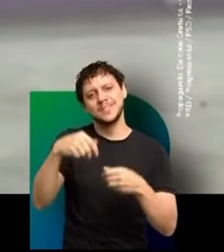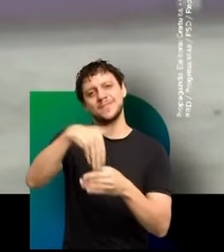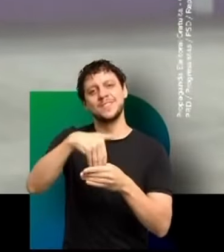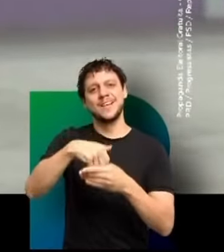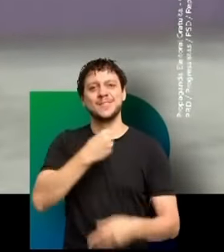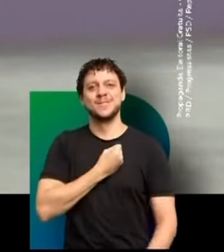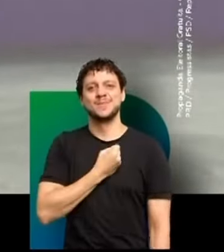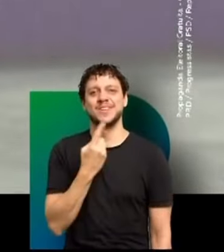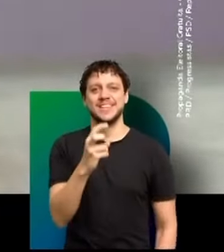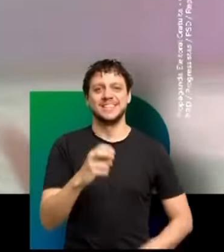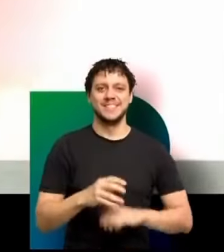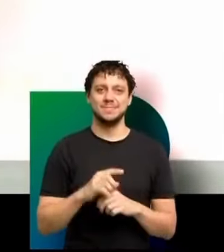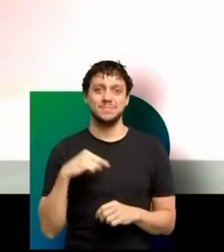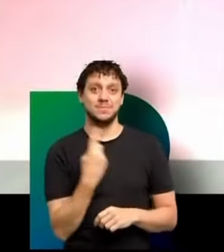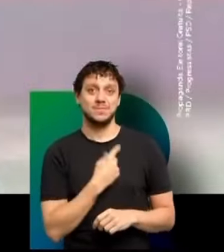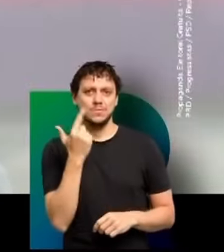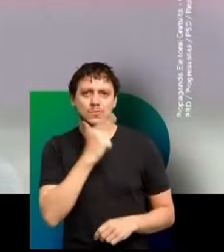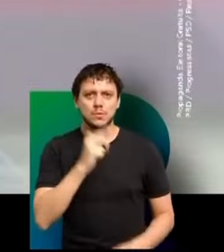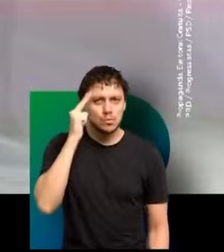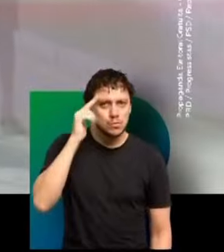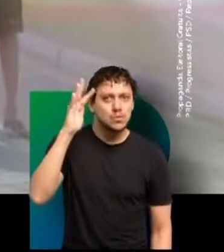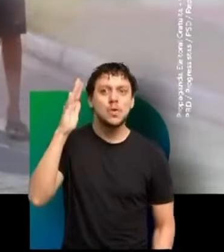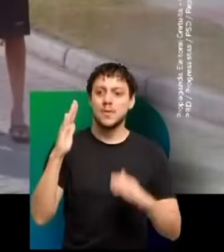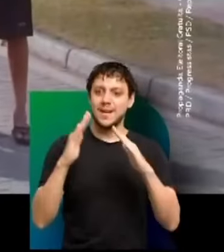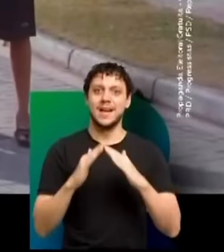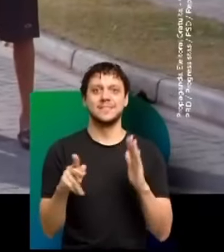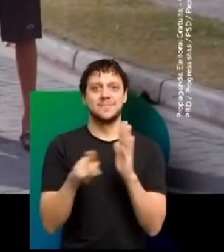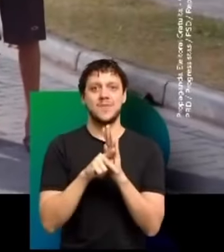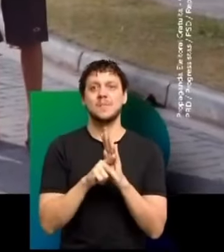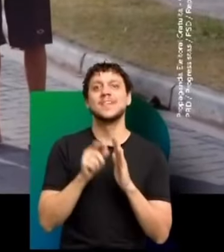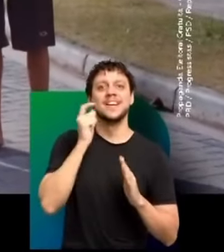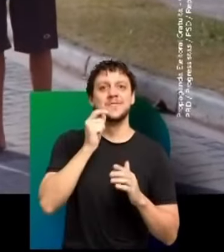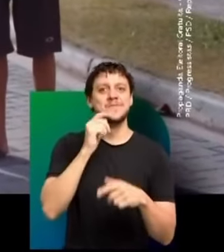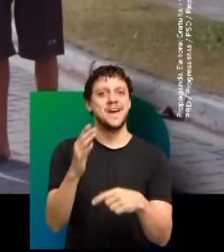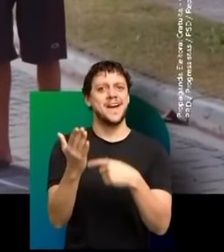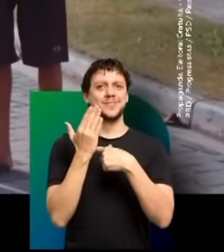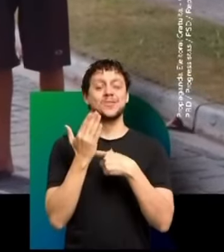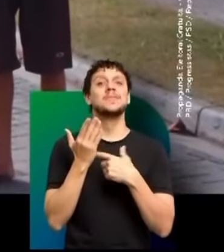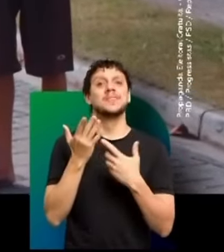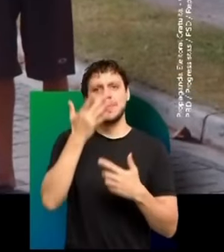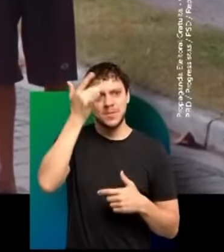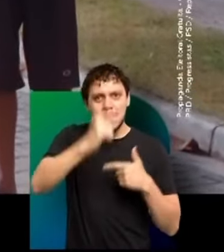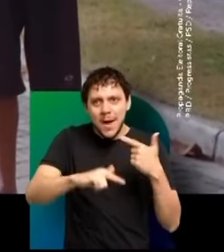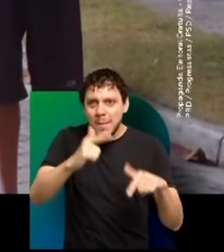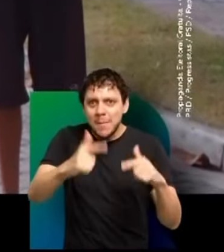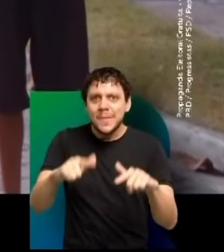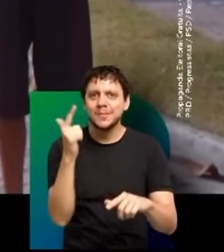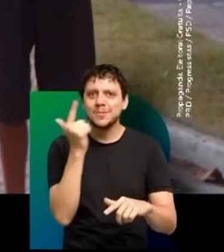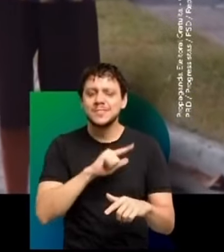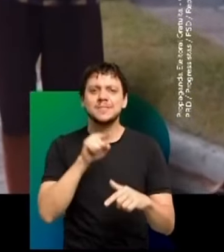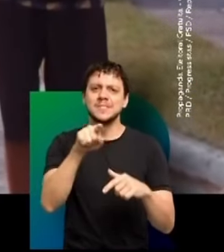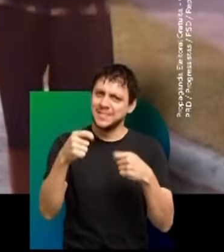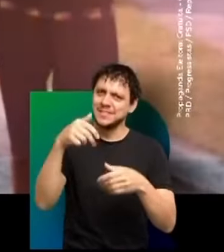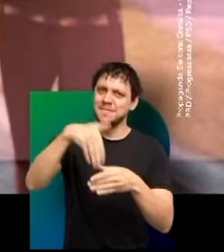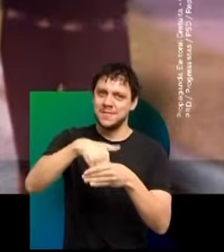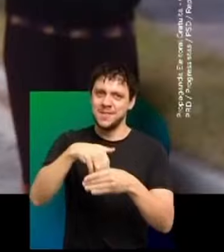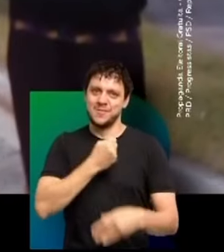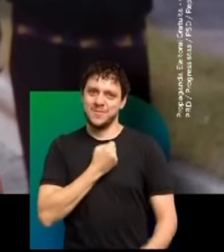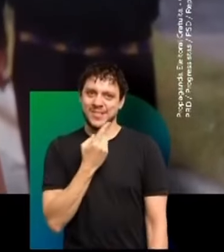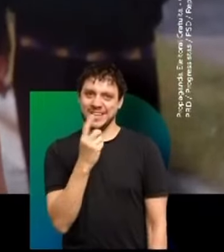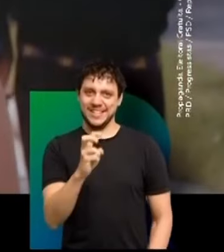centros como esse, é só votar no 15. Nós conquistamos o sonho da nossa casa própria, graças ao Ricardo Nunes. Para que mais